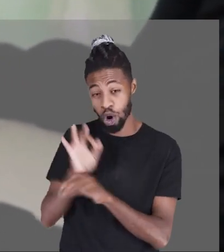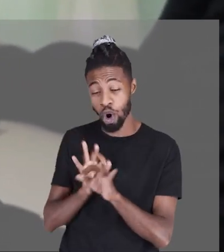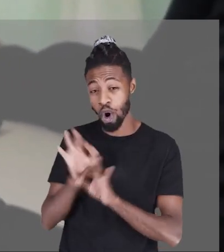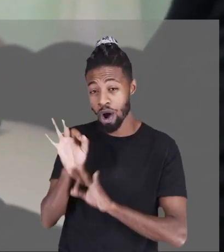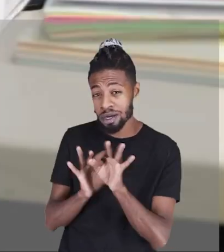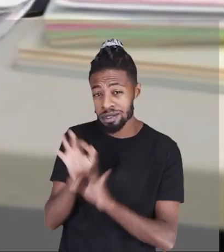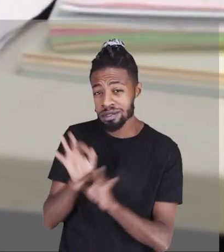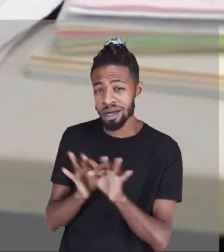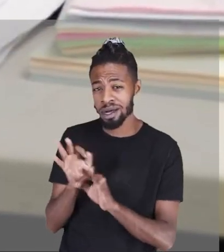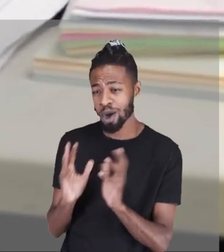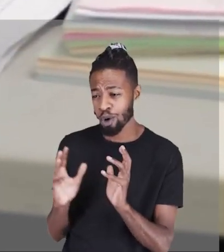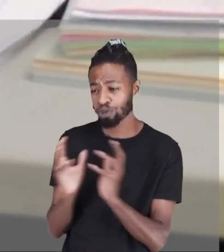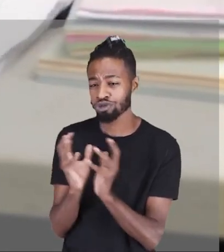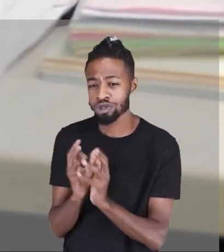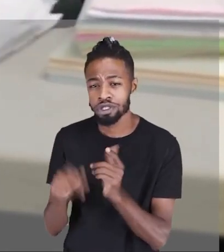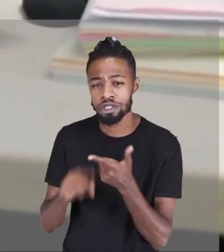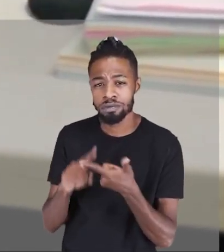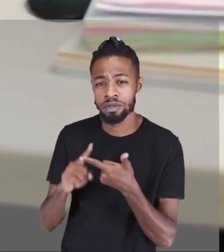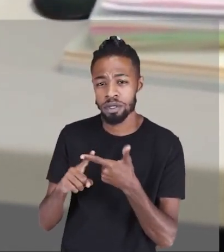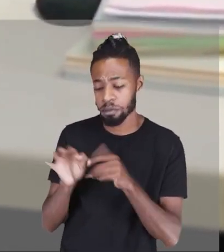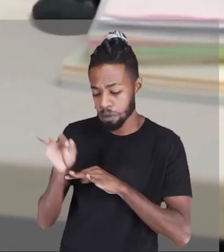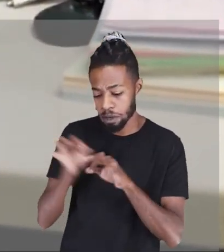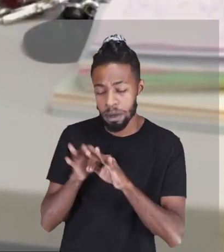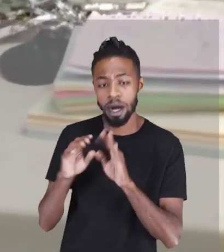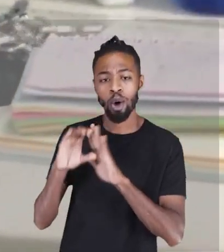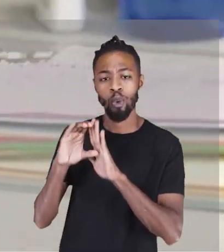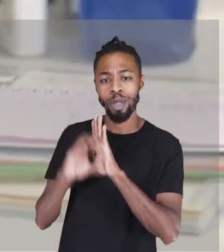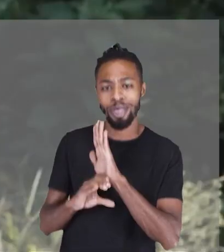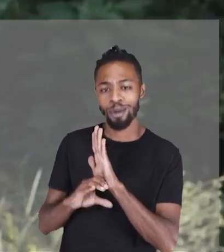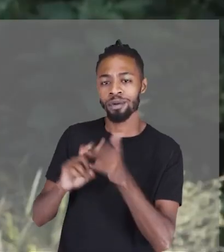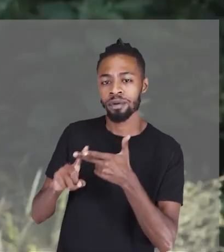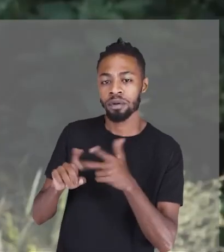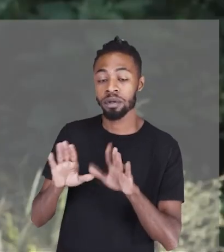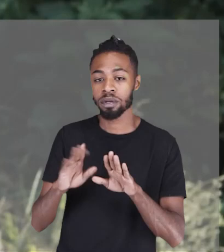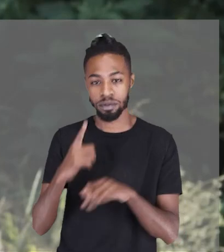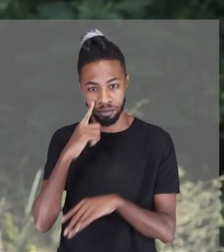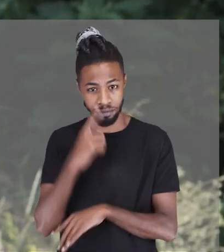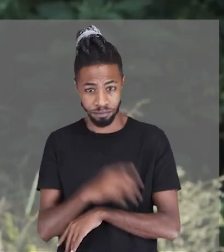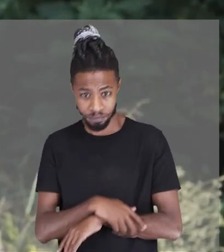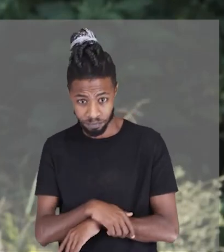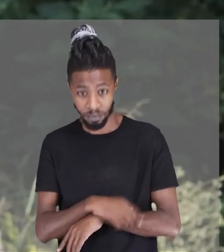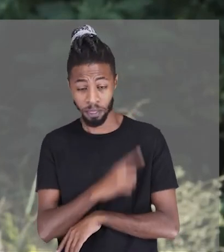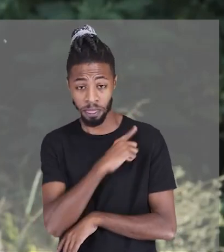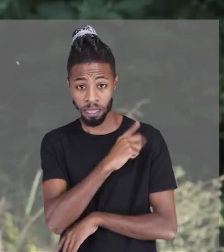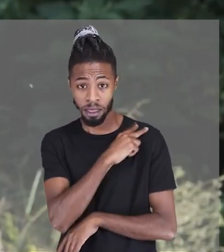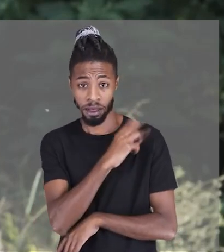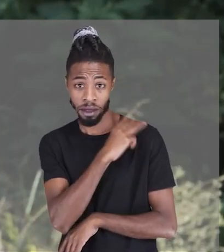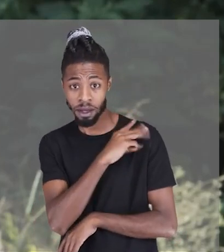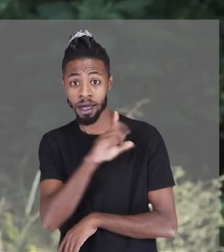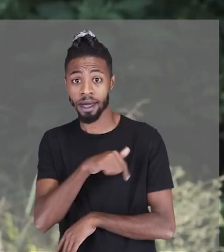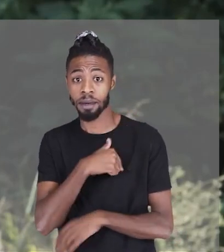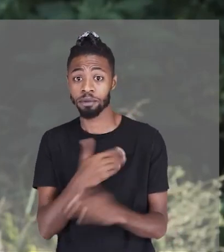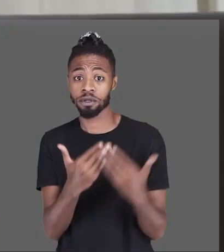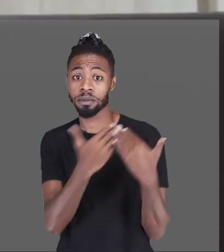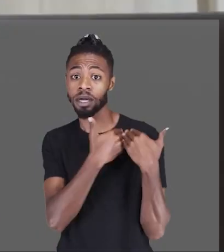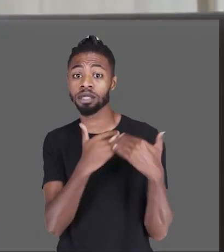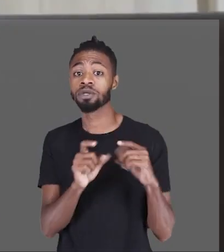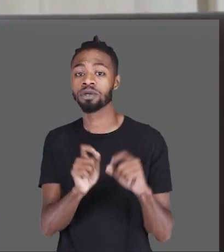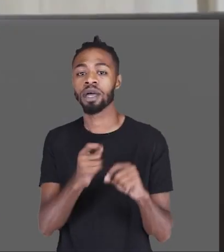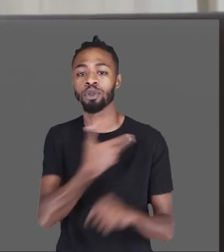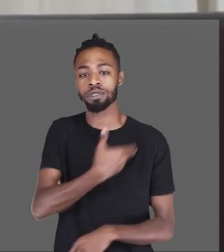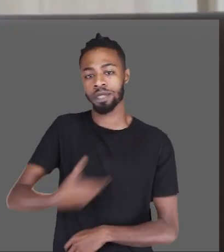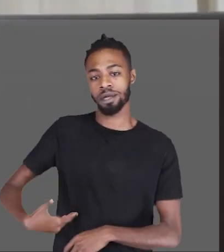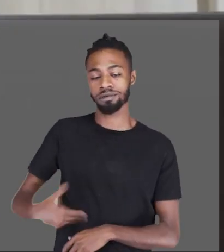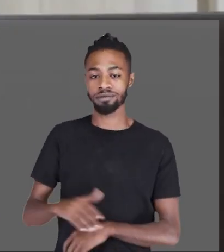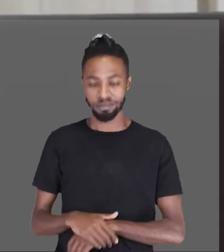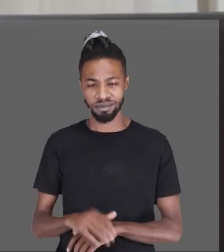escola, que organiza o time, que oferece os recursos e que prepara o currículo. Já o ensino médio é a responsabilidade do Estado. E a gente